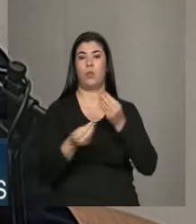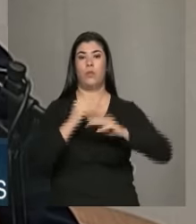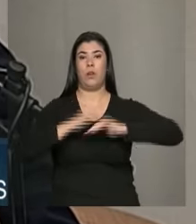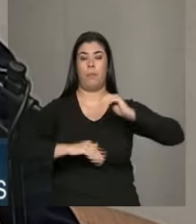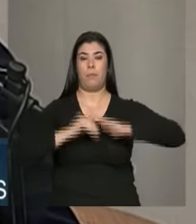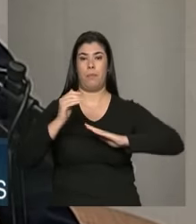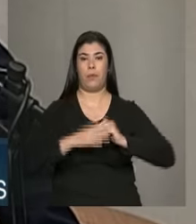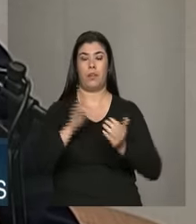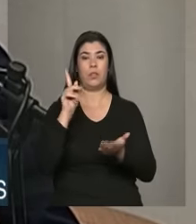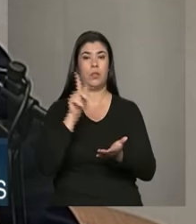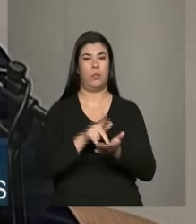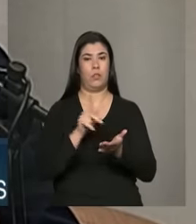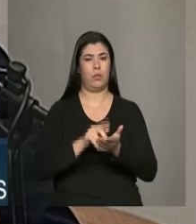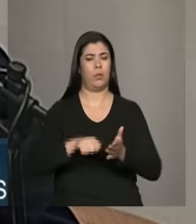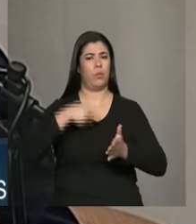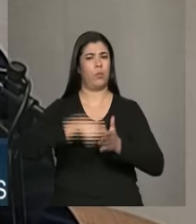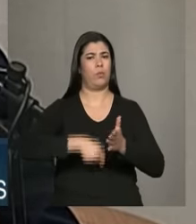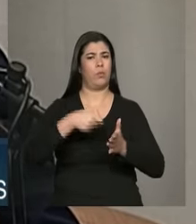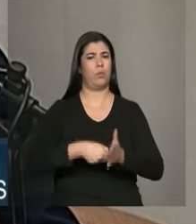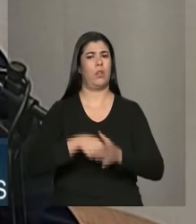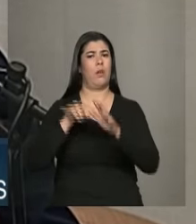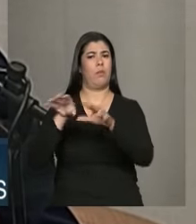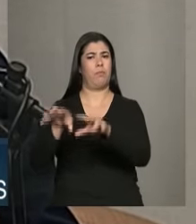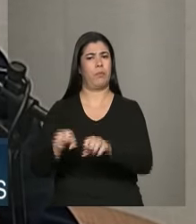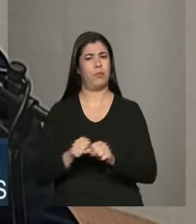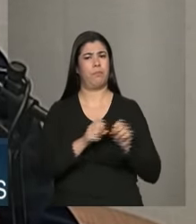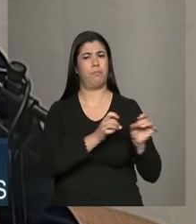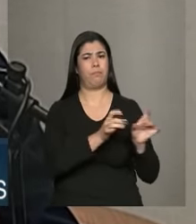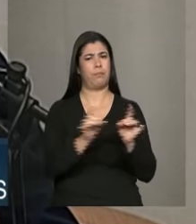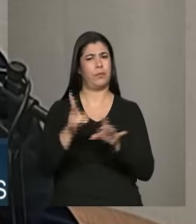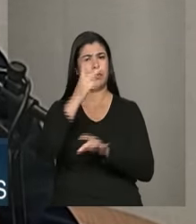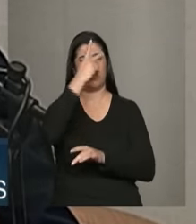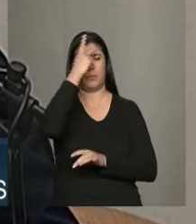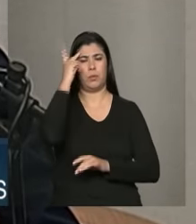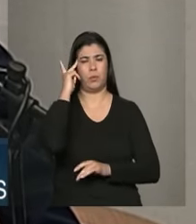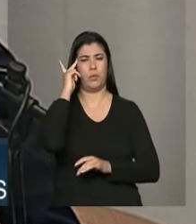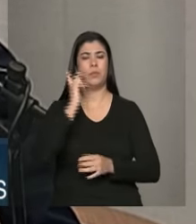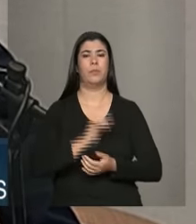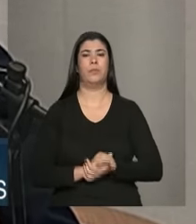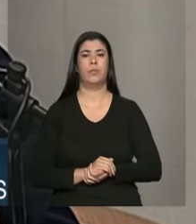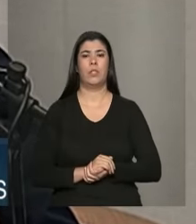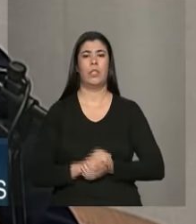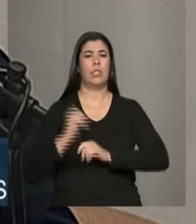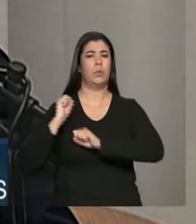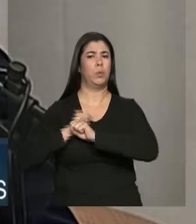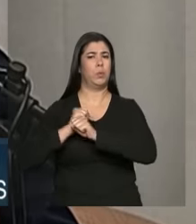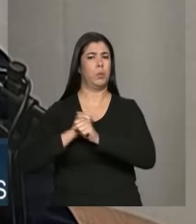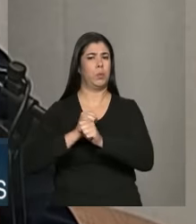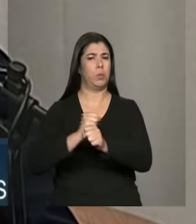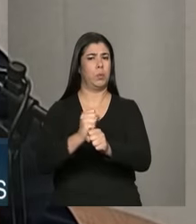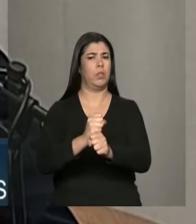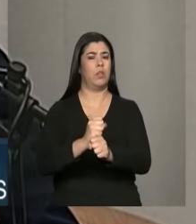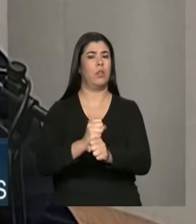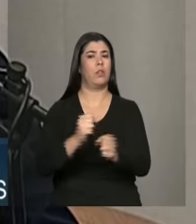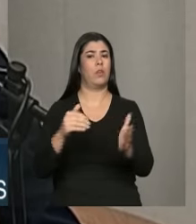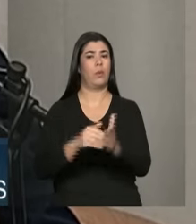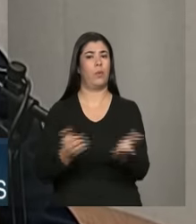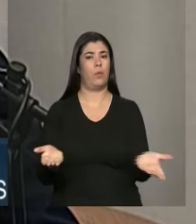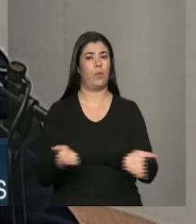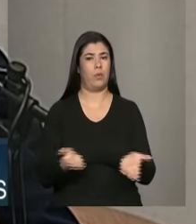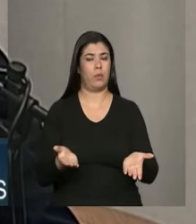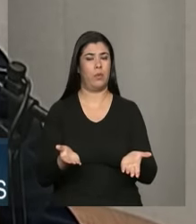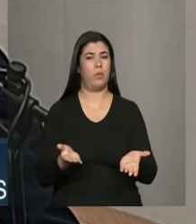eh no enfrentamento ao tráfico de pessoas e com o passar dos anos isso vem se